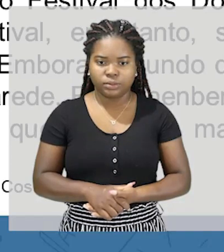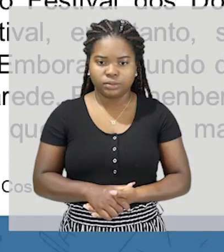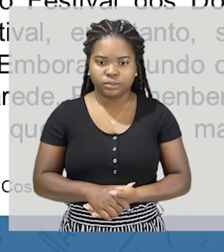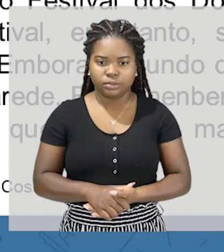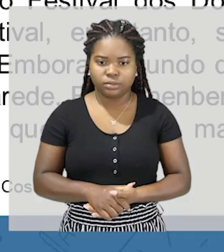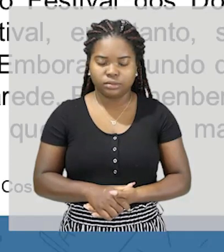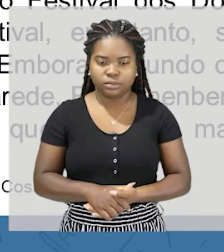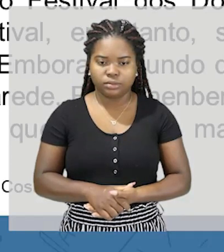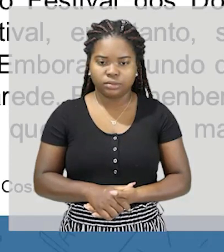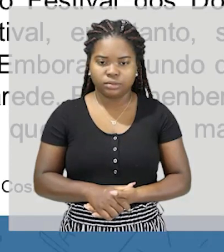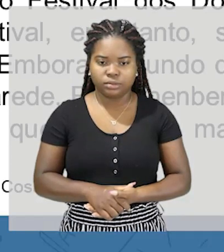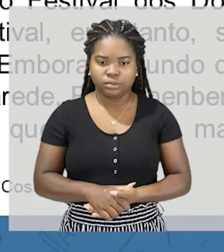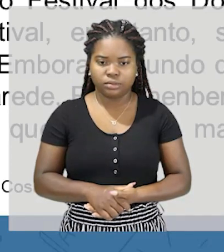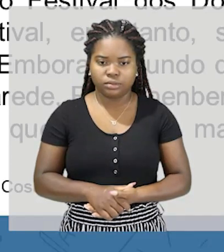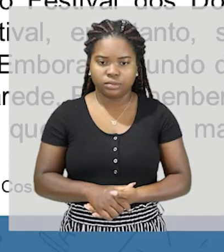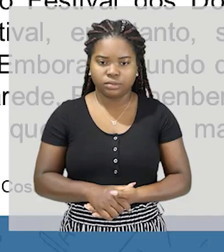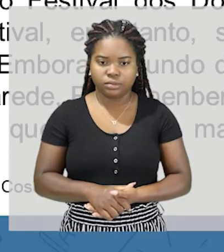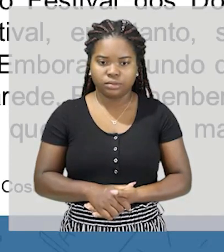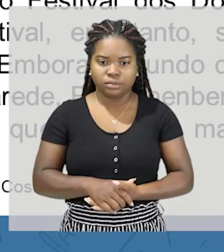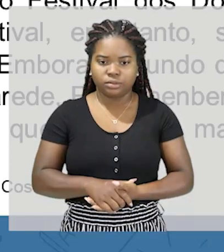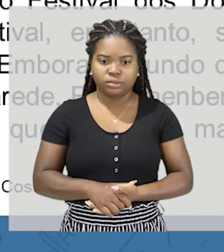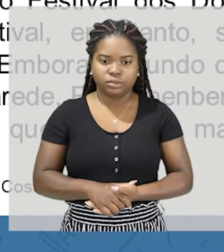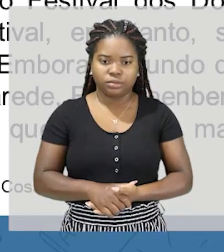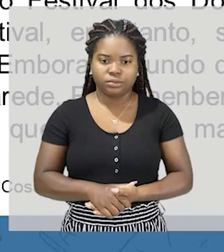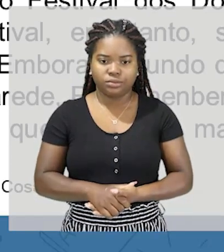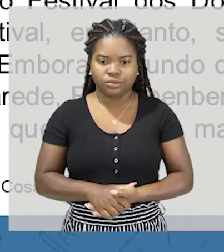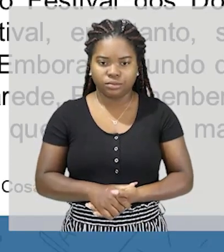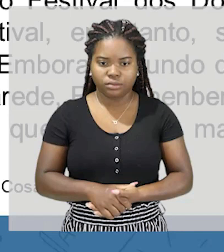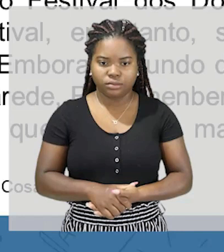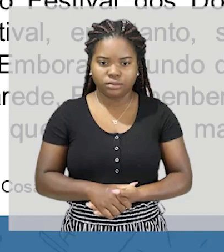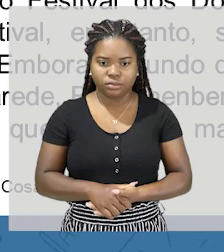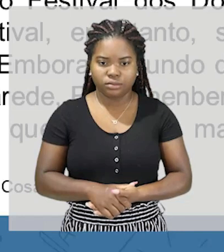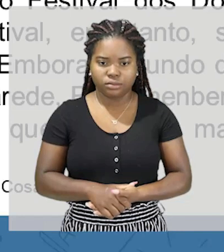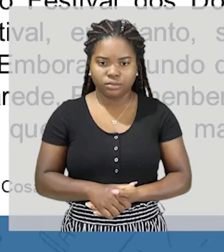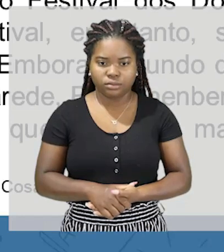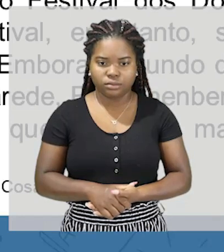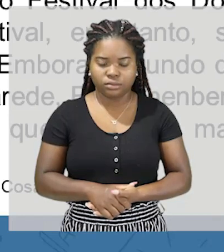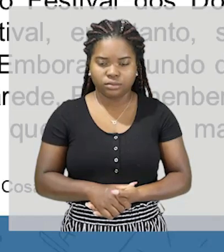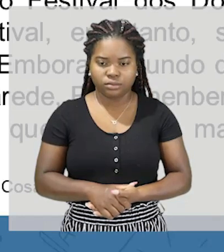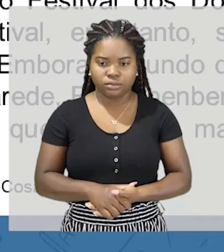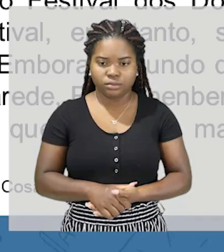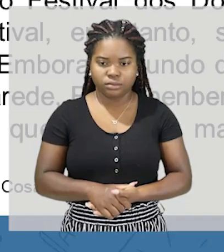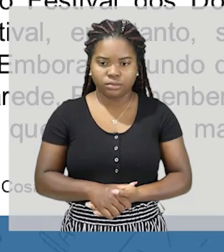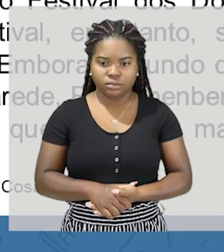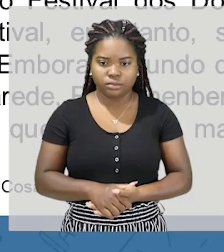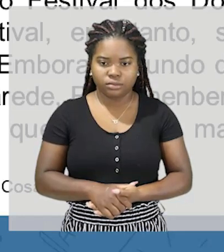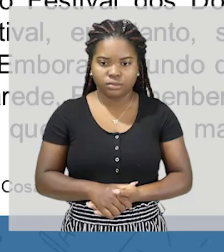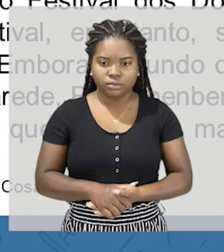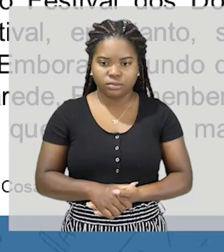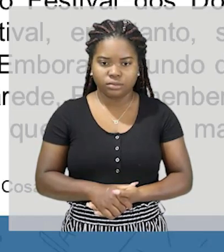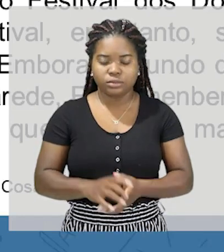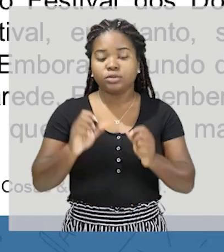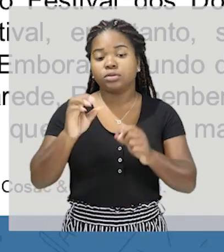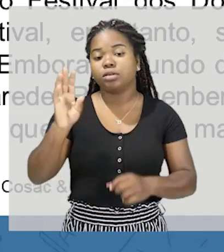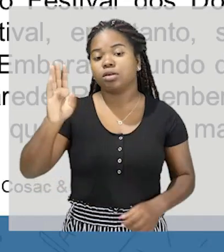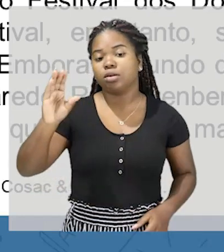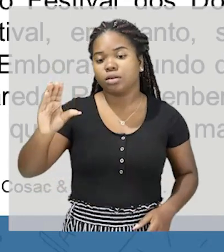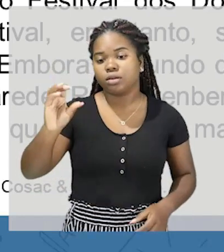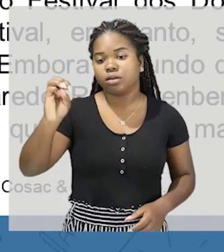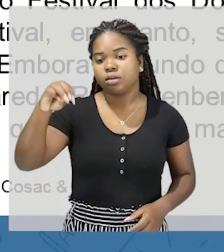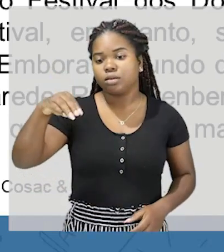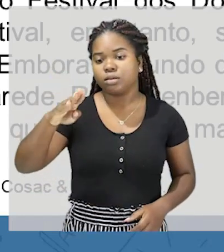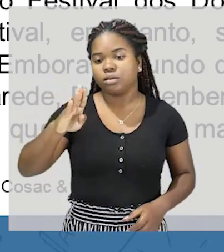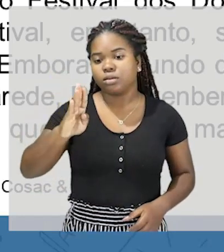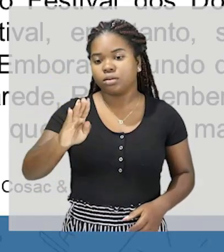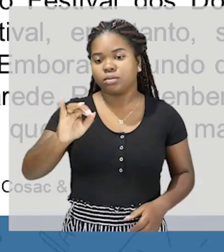novas obras que possuem aspectos tanto da pintura quanto da escultura. O que é combine ou combine? Acho que acredito, né? Se